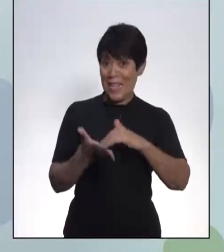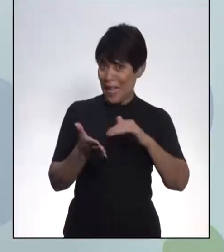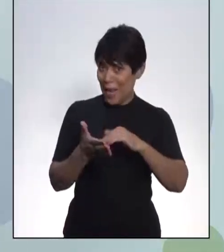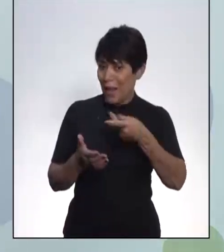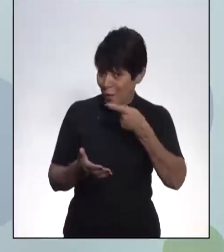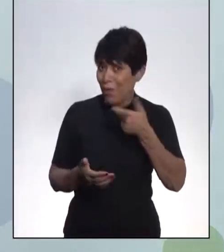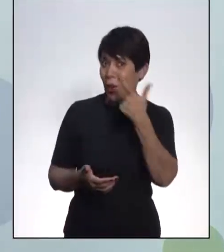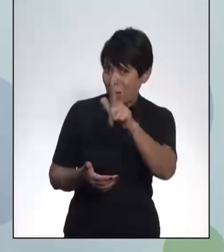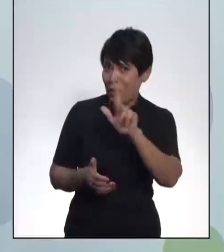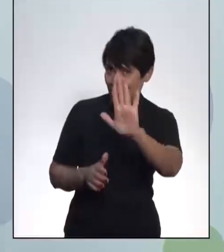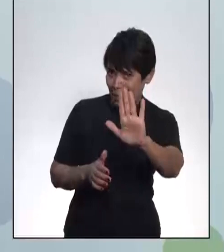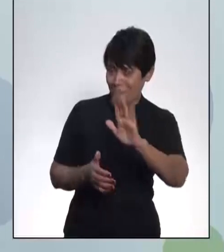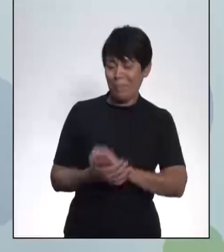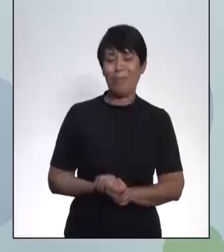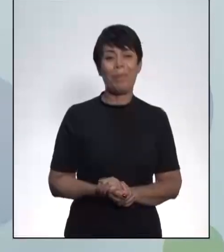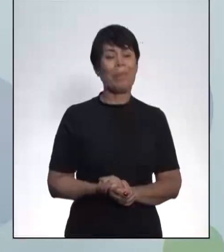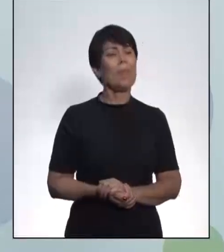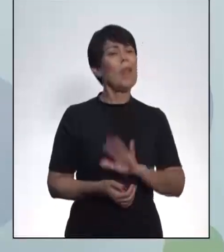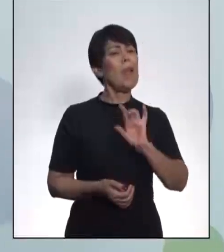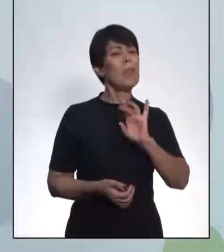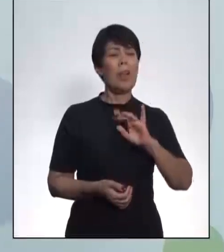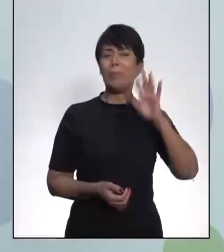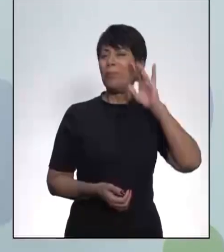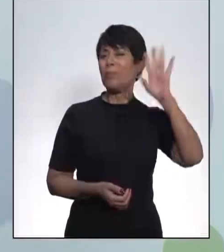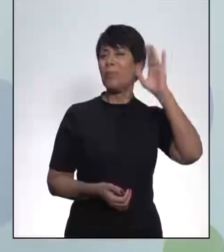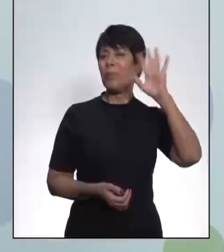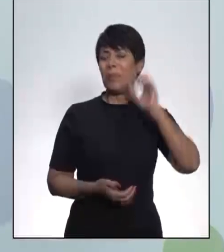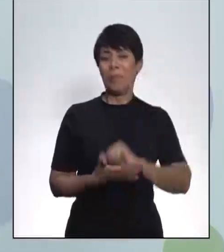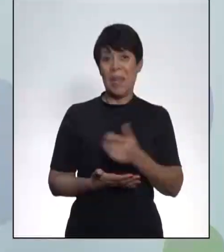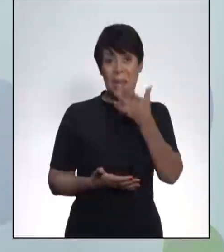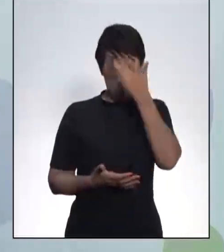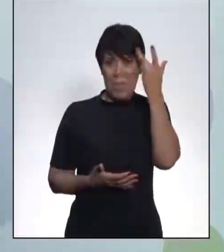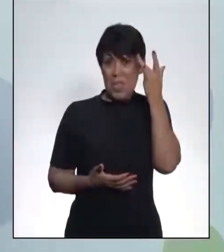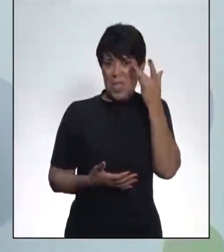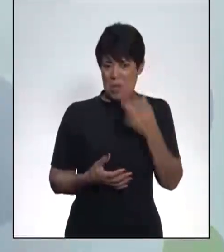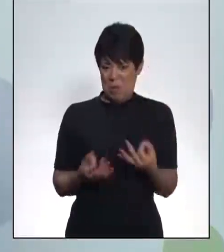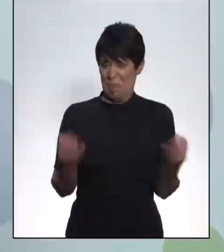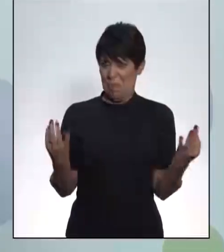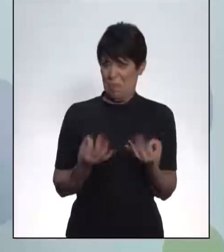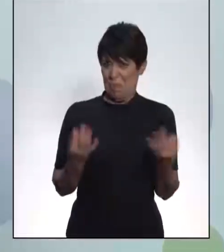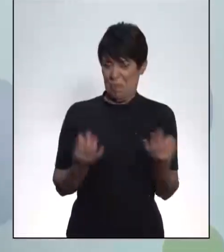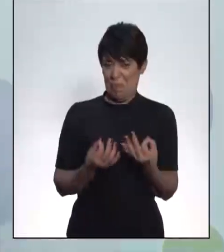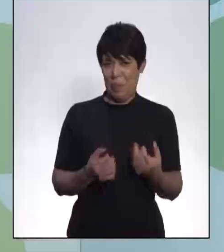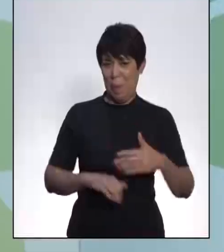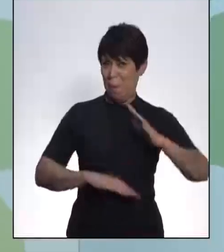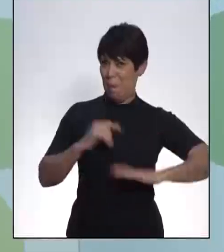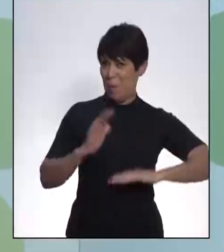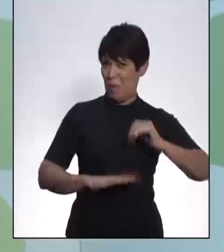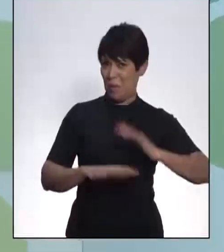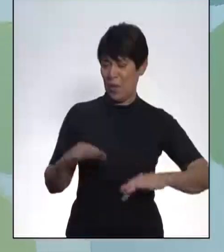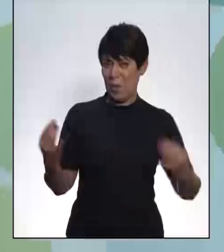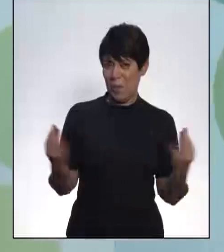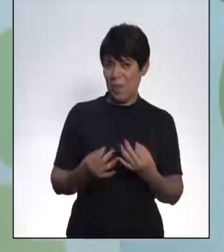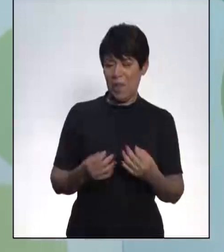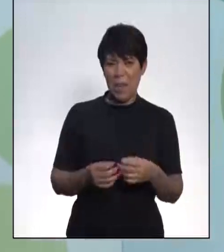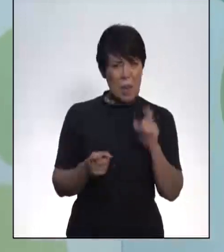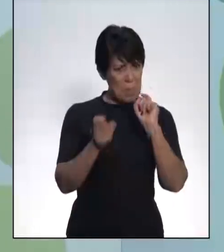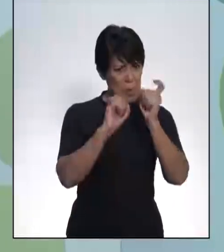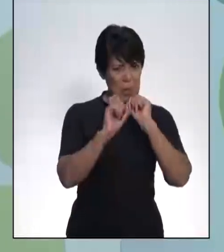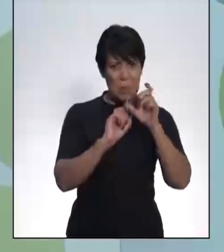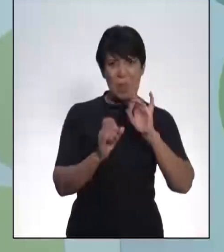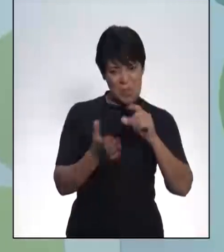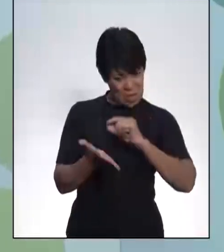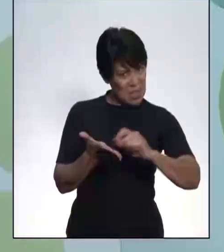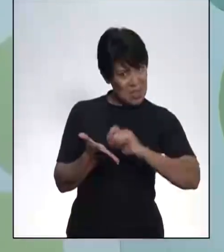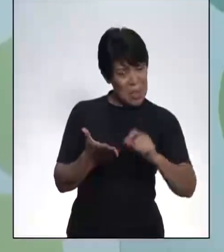daí. Bom, se a gente pensar um pouquinho, o cara quando é bom mesmo, você viu? Vamos resumir o que eu falei até agora? Ele não se preocupa só com o que ele escreve, ele se